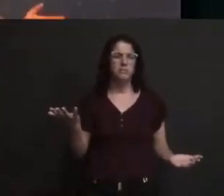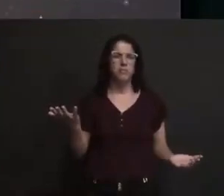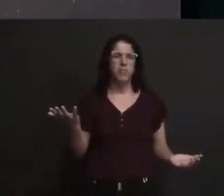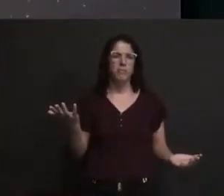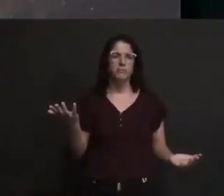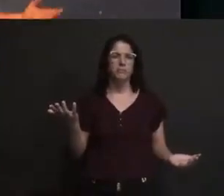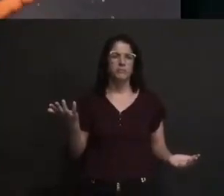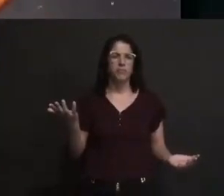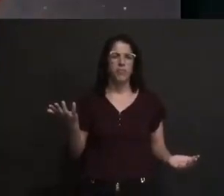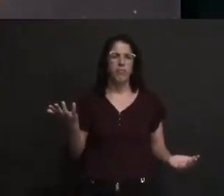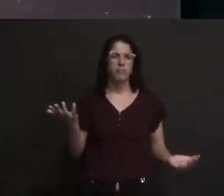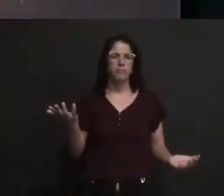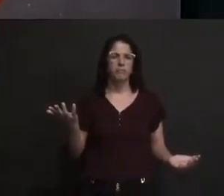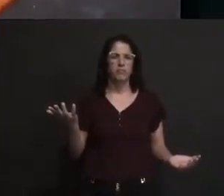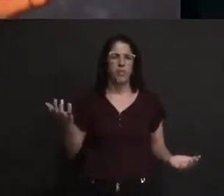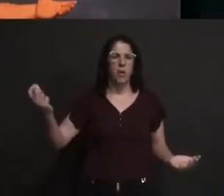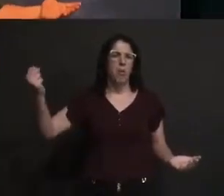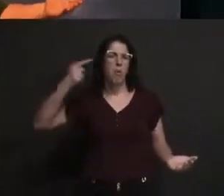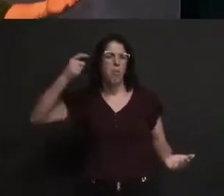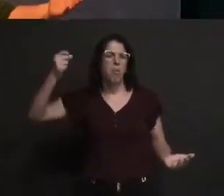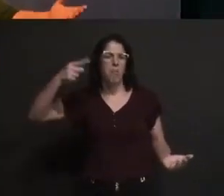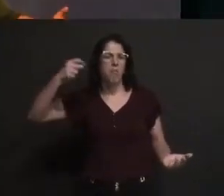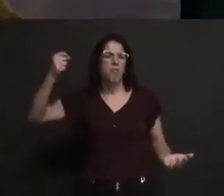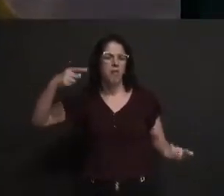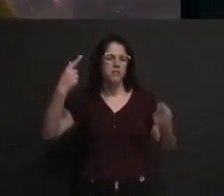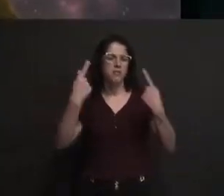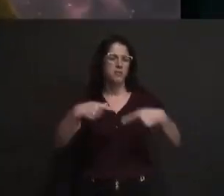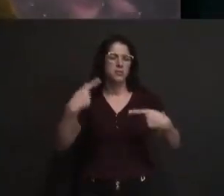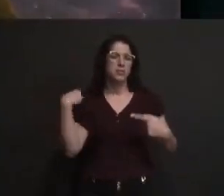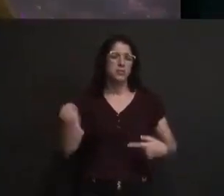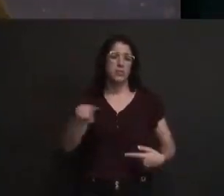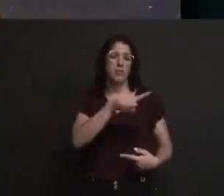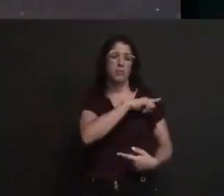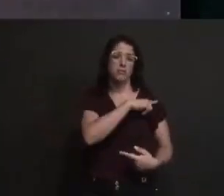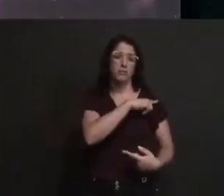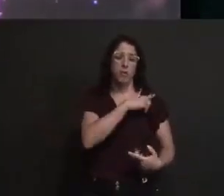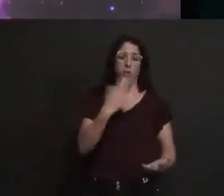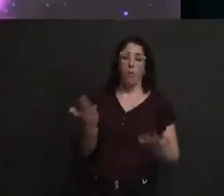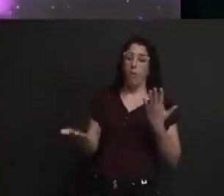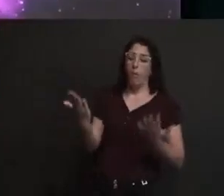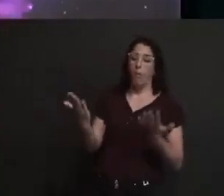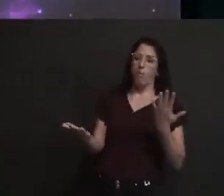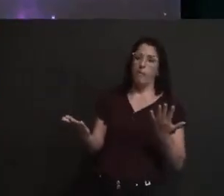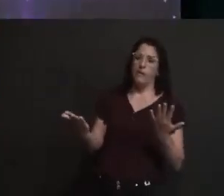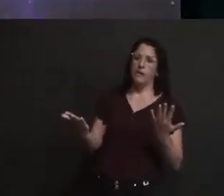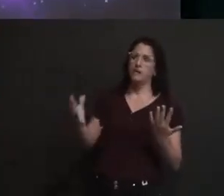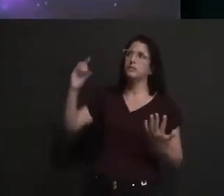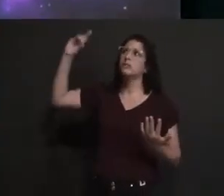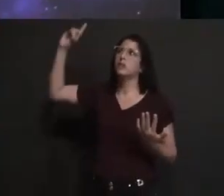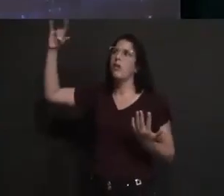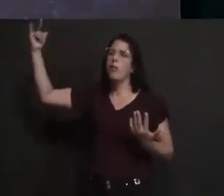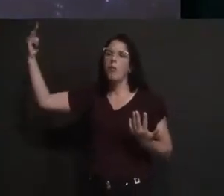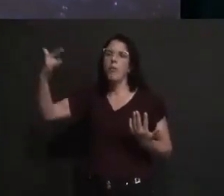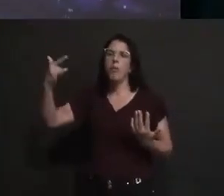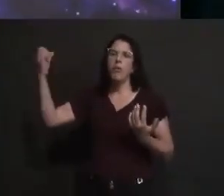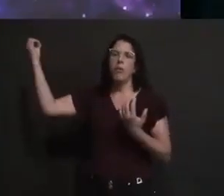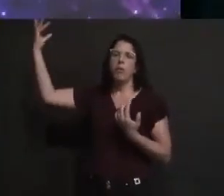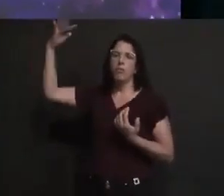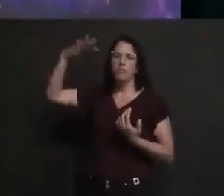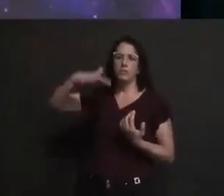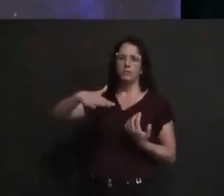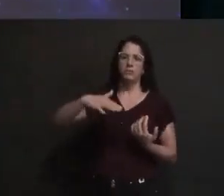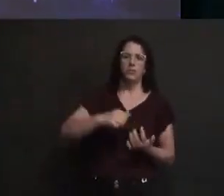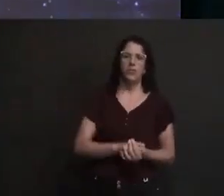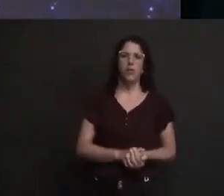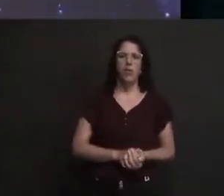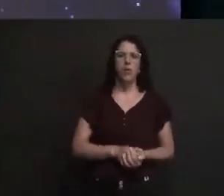o quanto fomos ofendidos, pelo quanto nós fomos abençoados, os ofendidos estão aqui